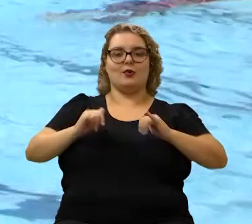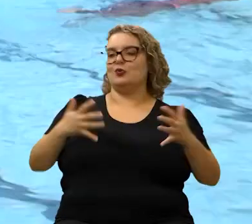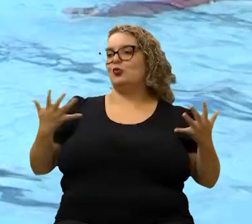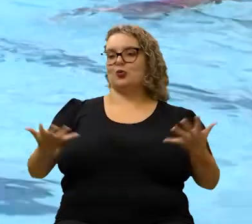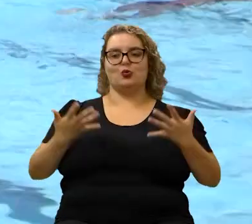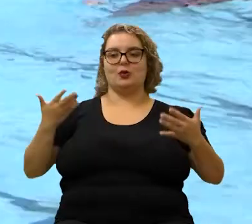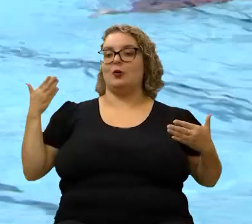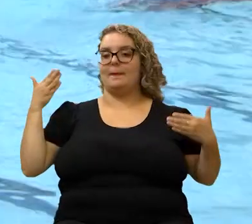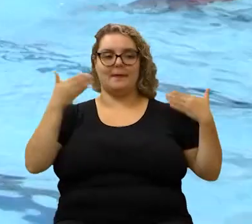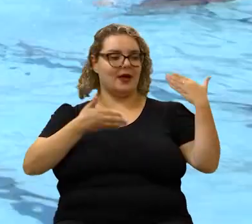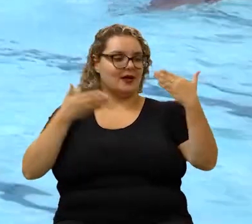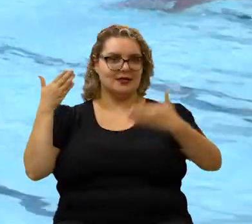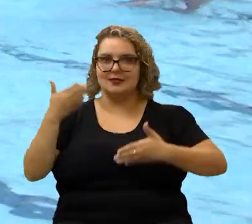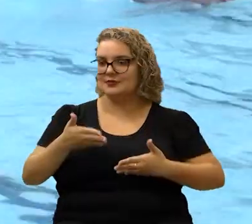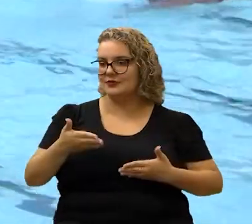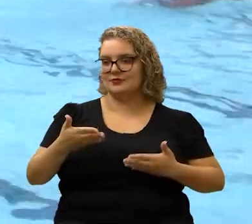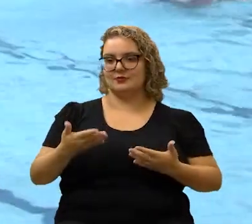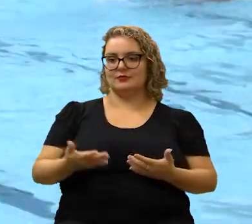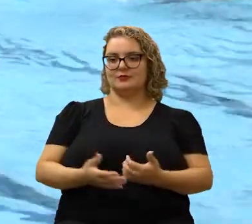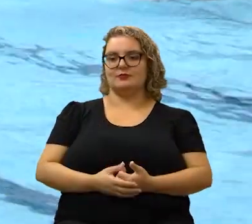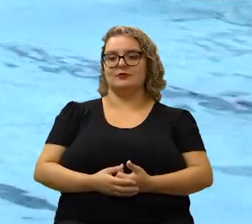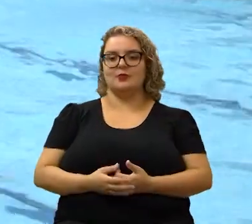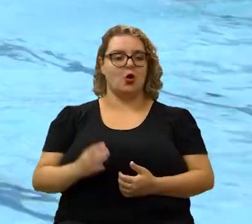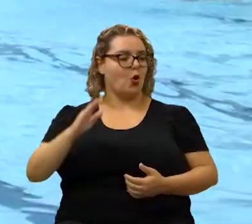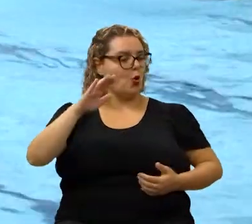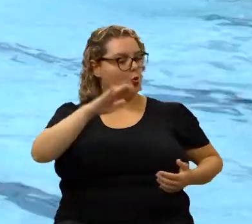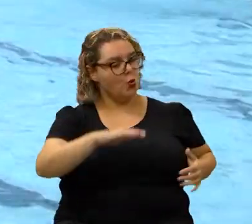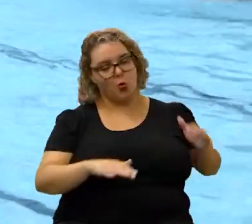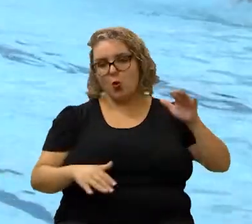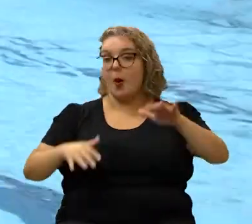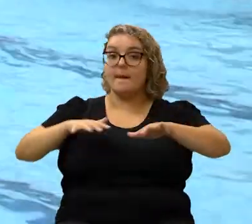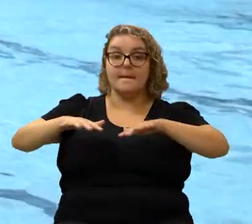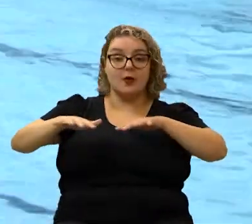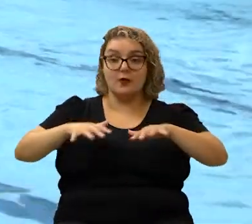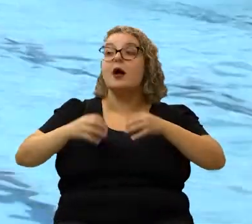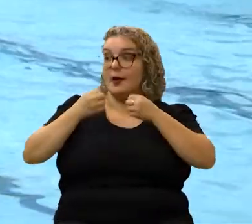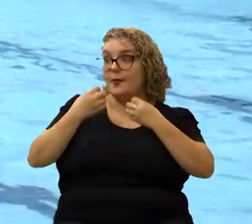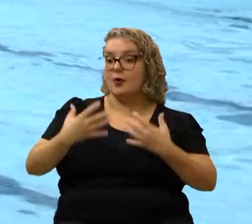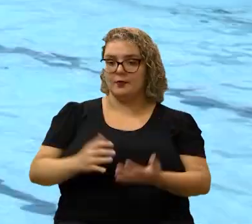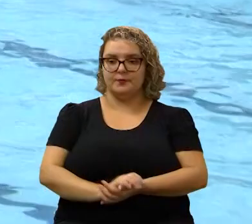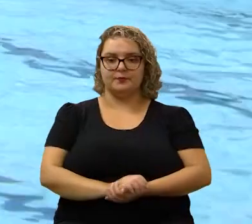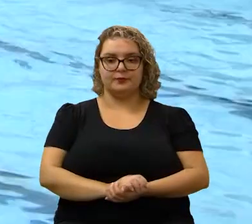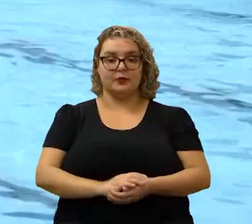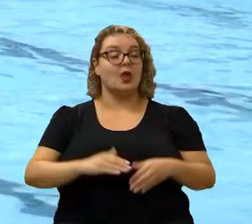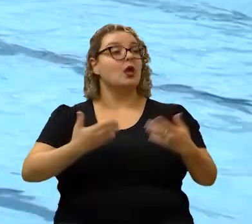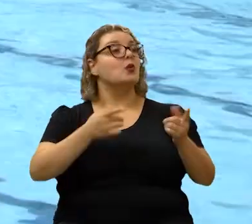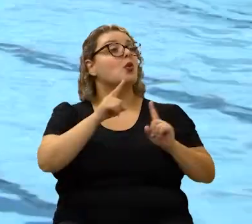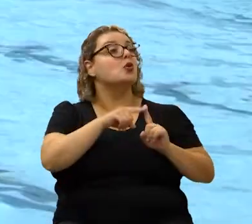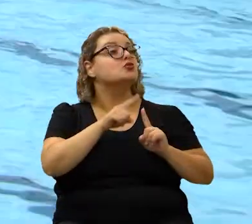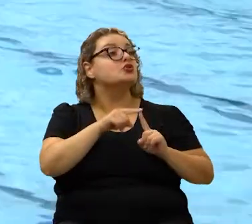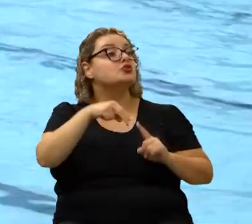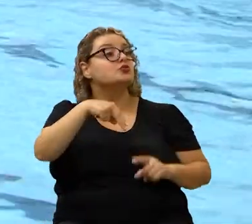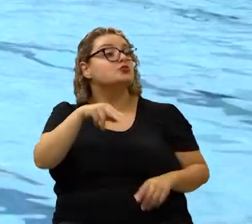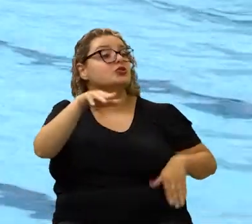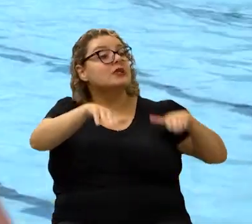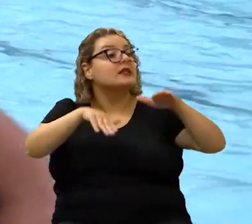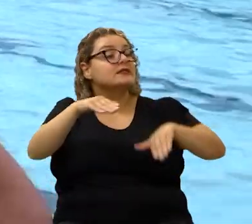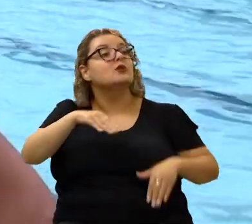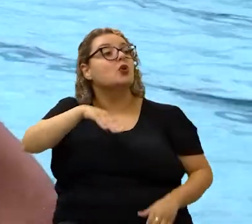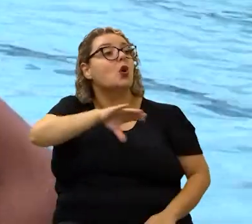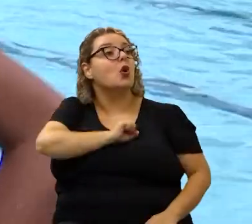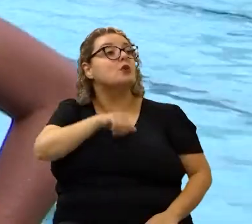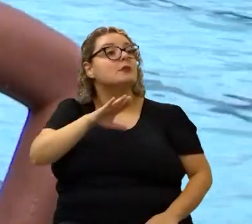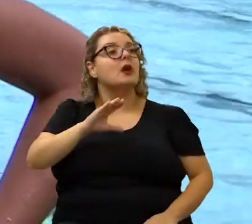eu me sinto mais elétrica, porque eu participo, eu faço movimentos. É bom. Qual o estilo